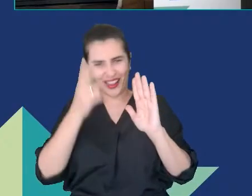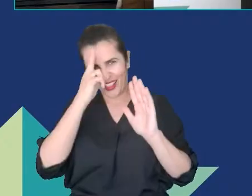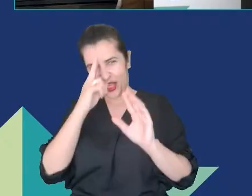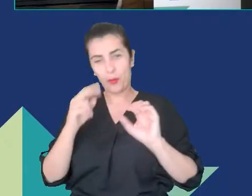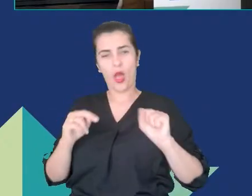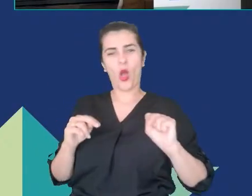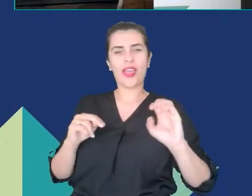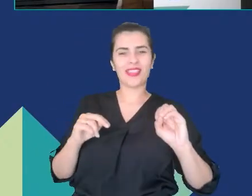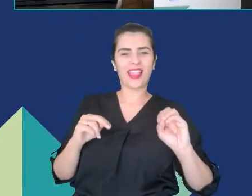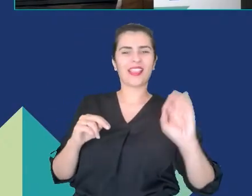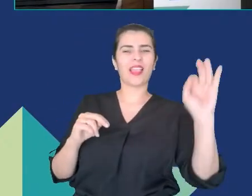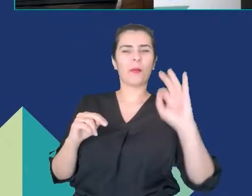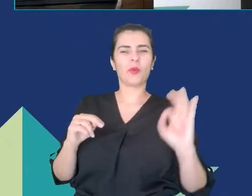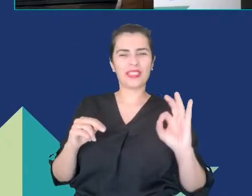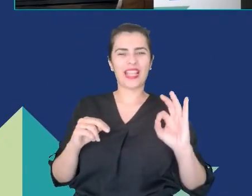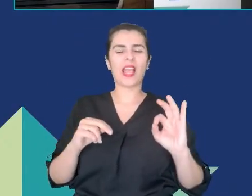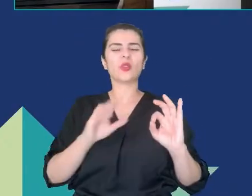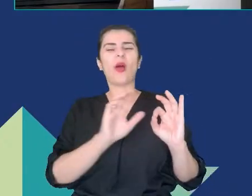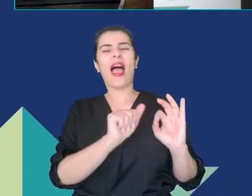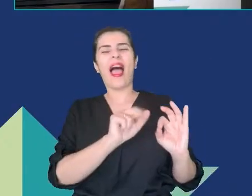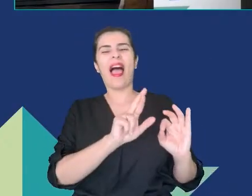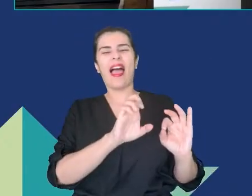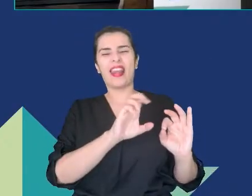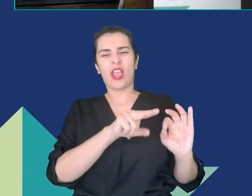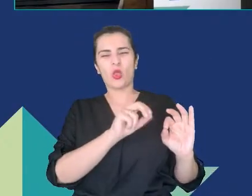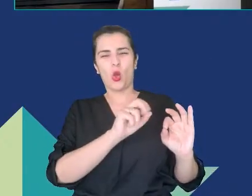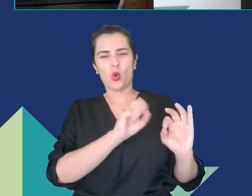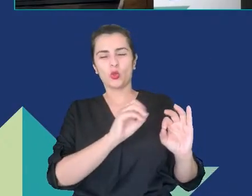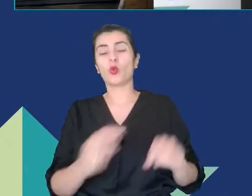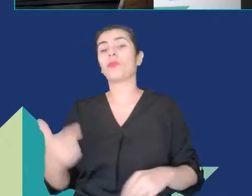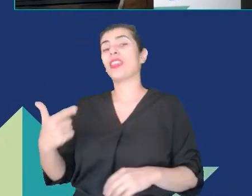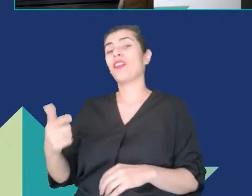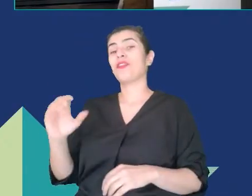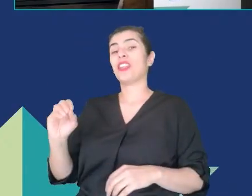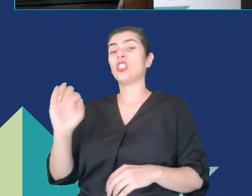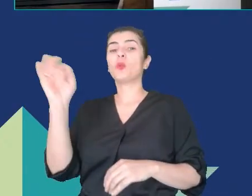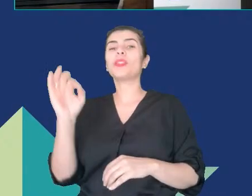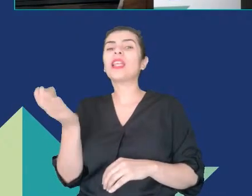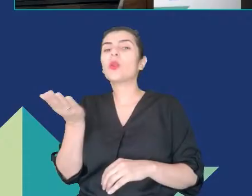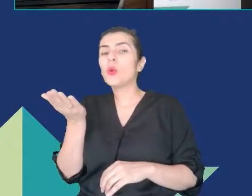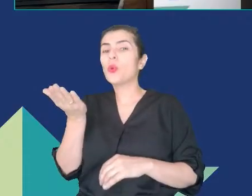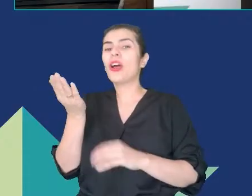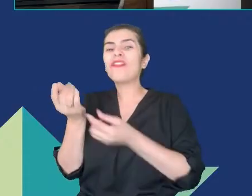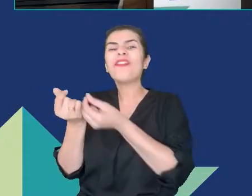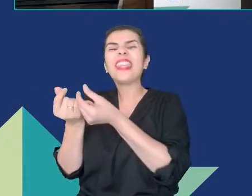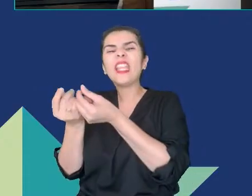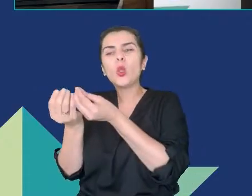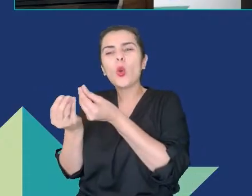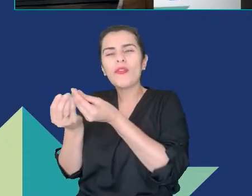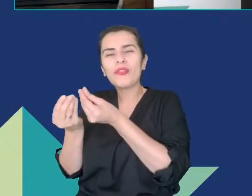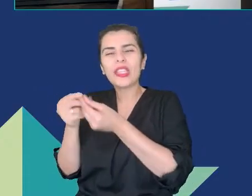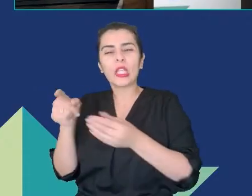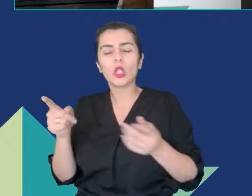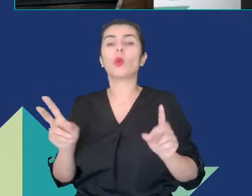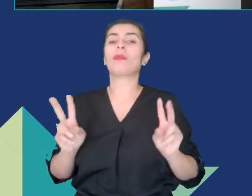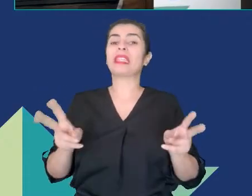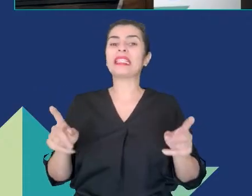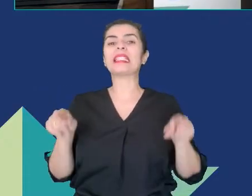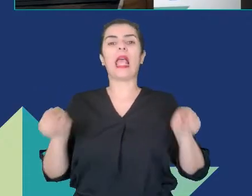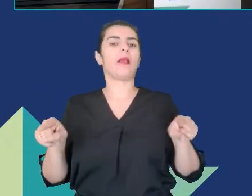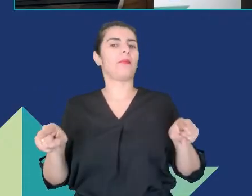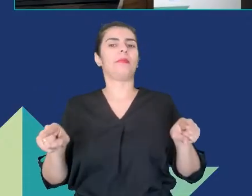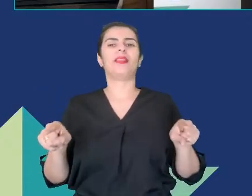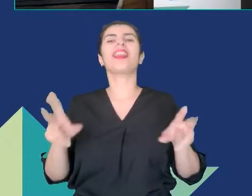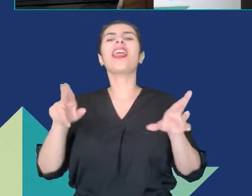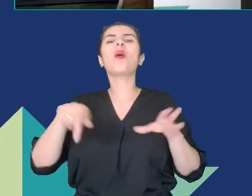de 80% arenoso, 20% de ultrafino, sempre você tem cada uma das farinhas para você